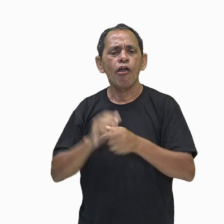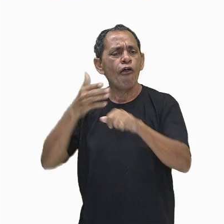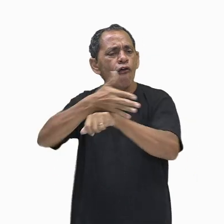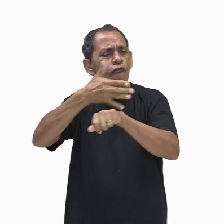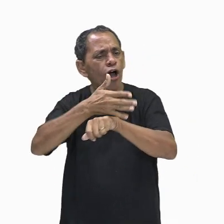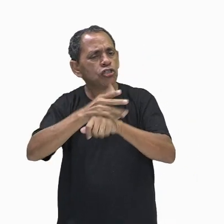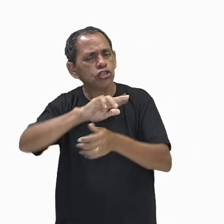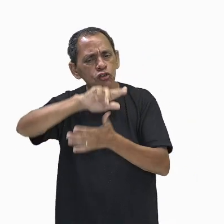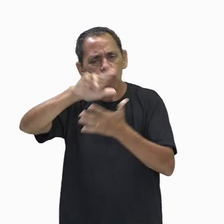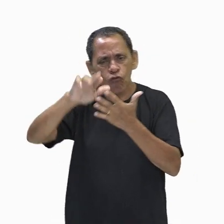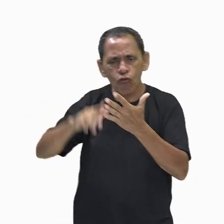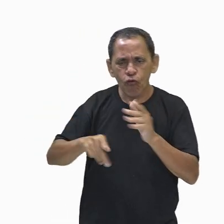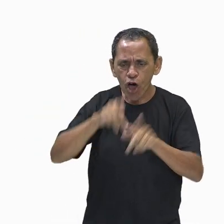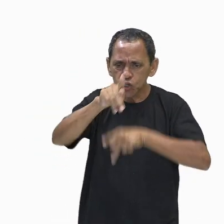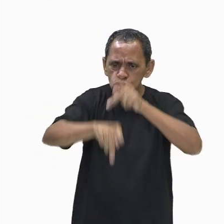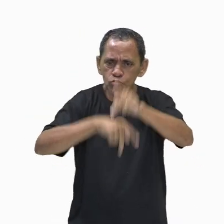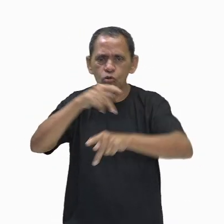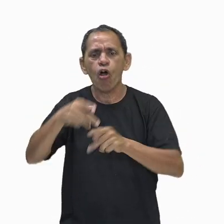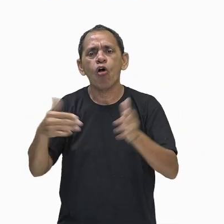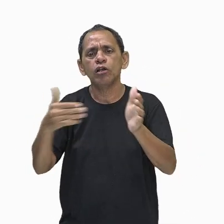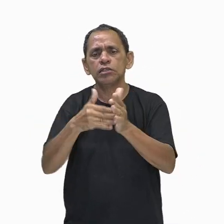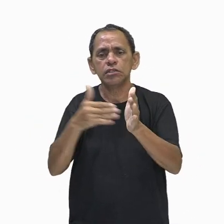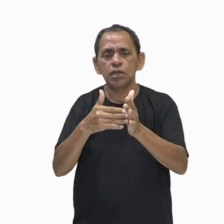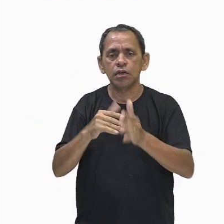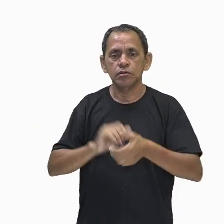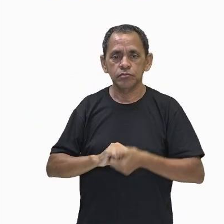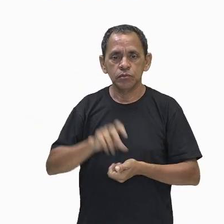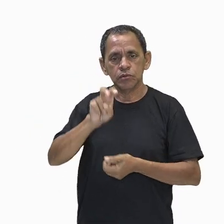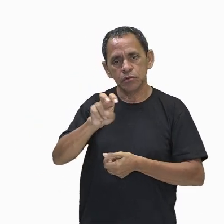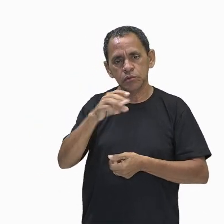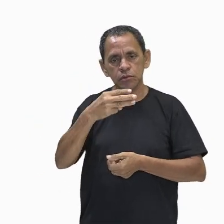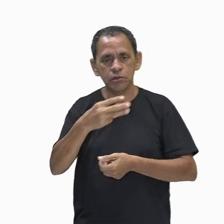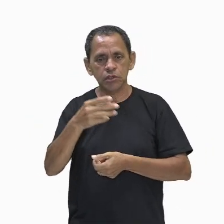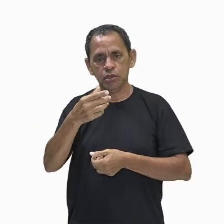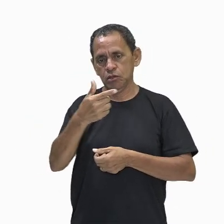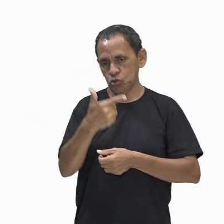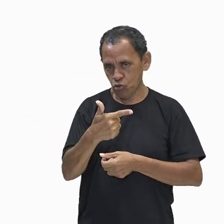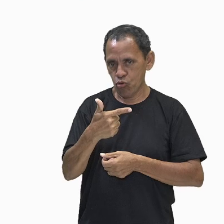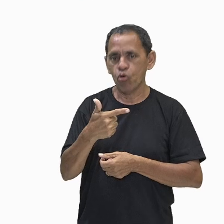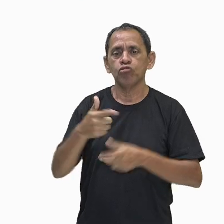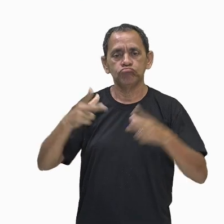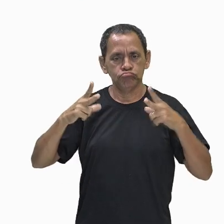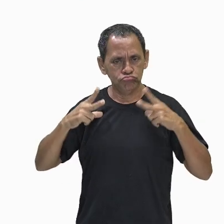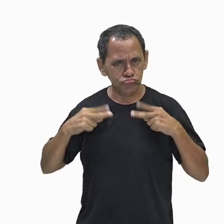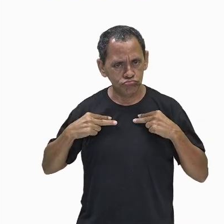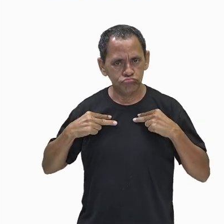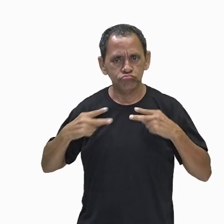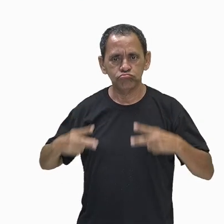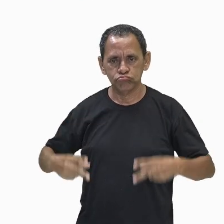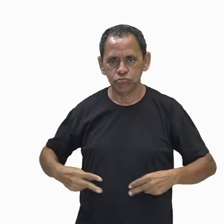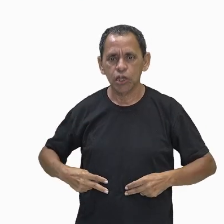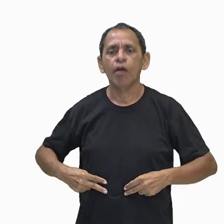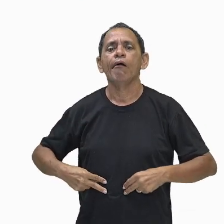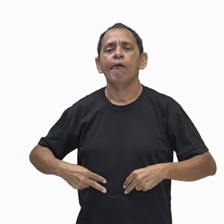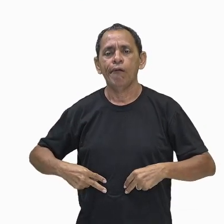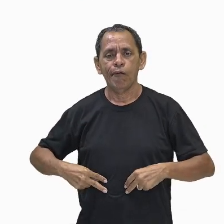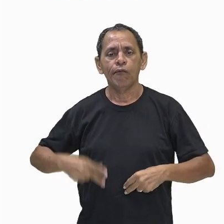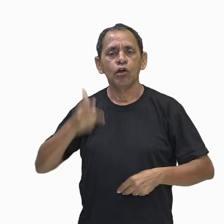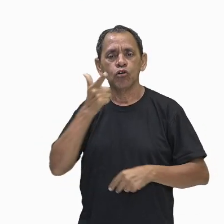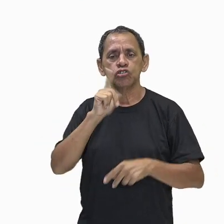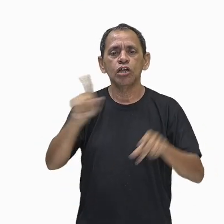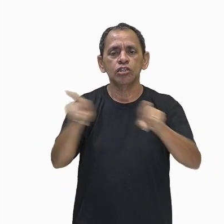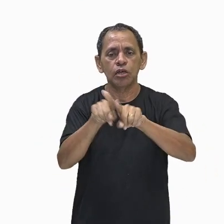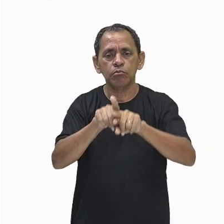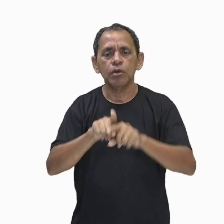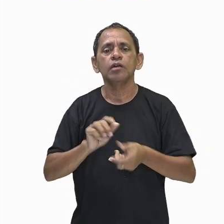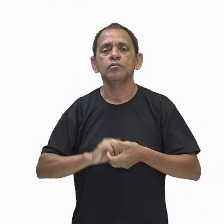que em 332 a.C. foi conquistado por Alexandre o Grande. E aí temos então alguns faraós